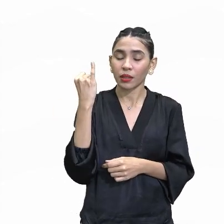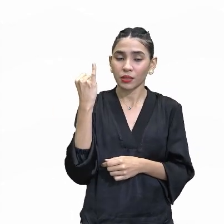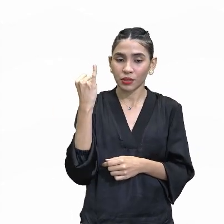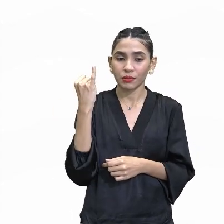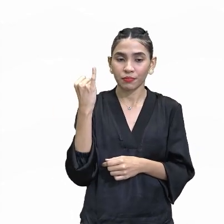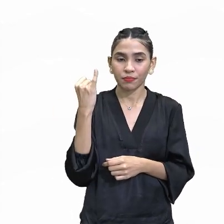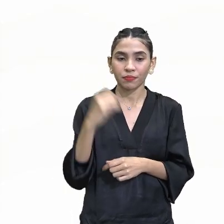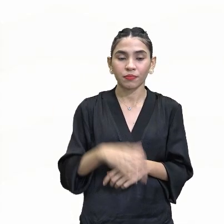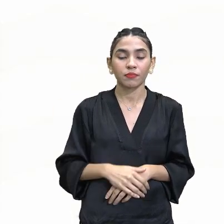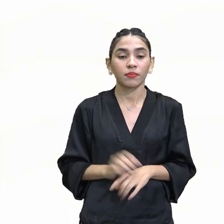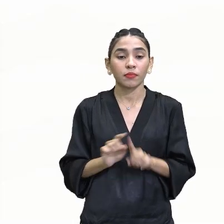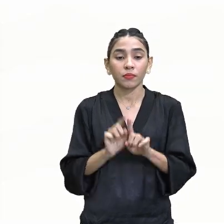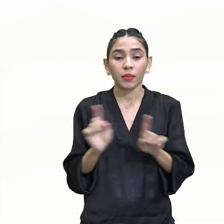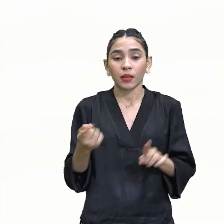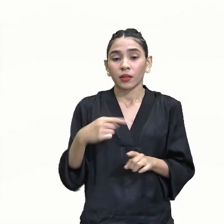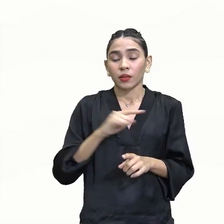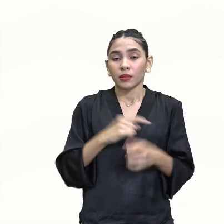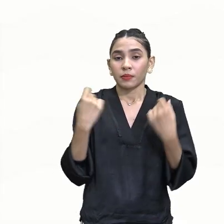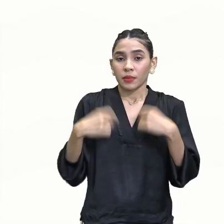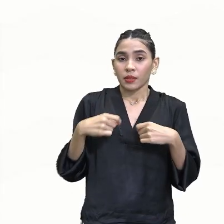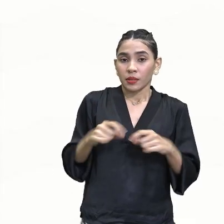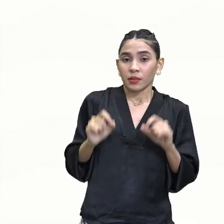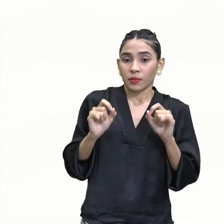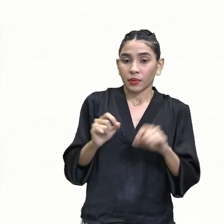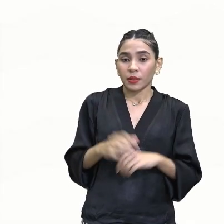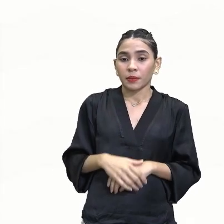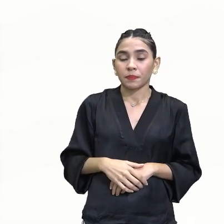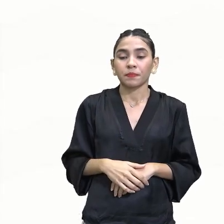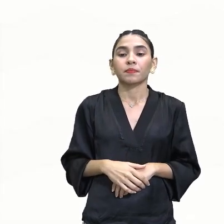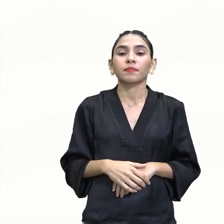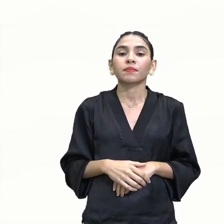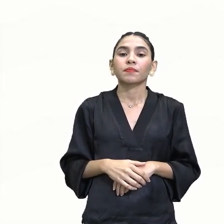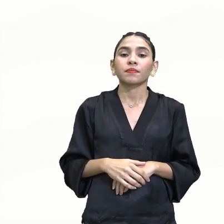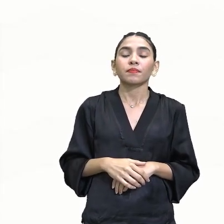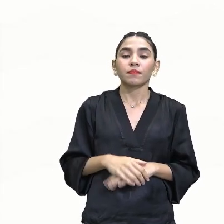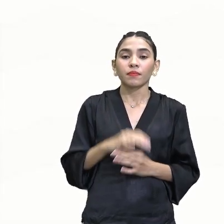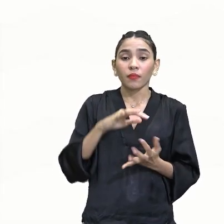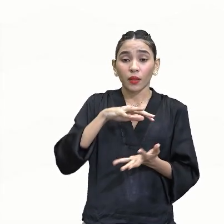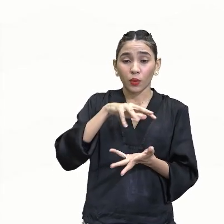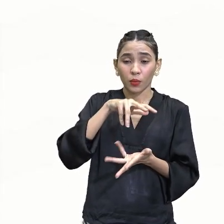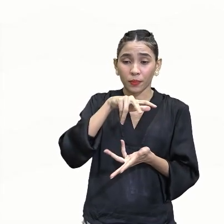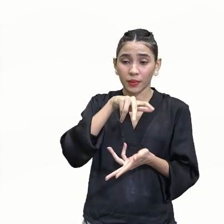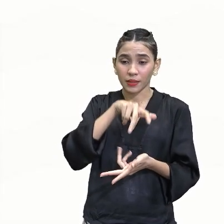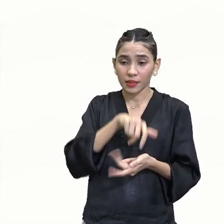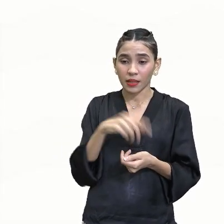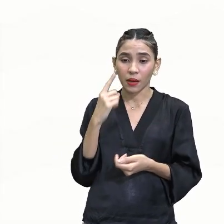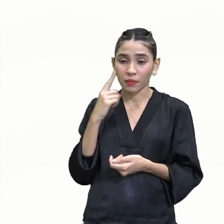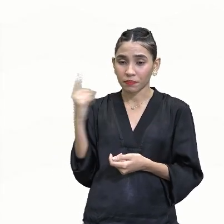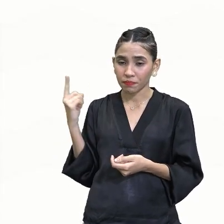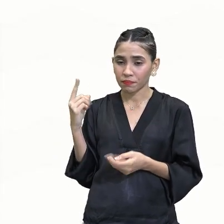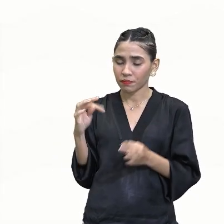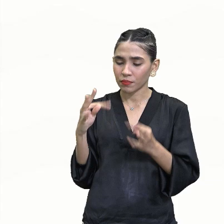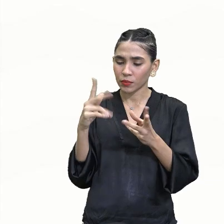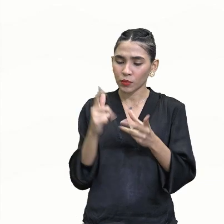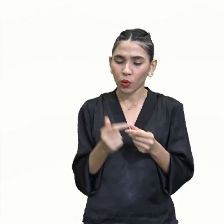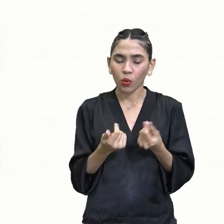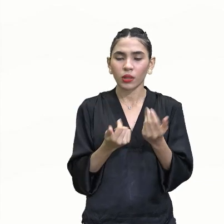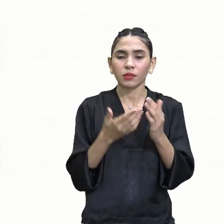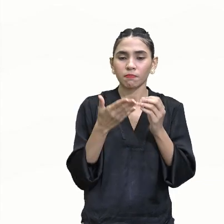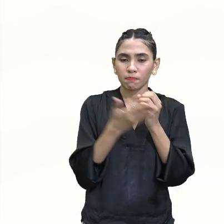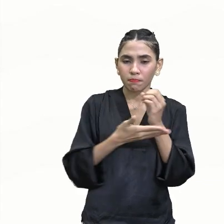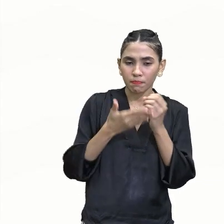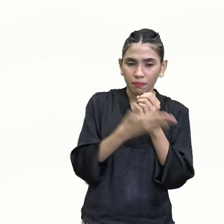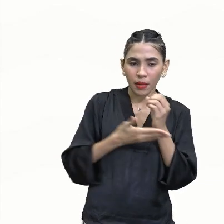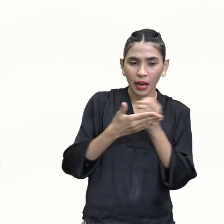acontecer, né? Mas a gente precisa que a questão da globalização em si, todas essas bases técnicas